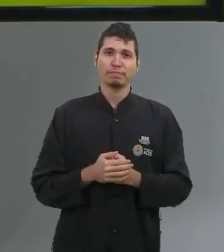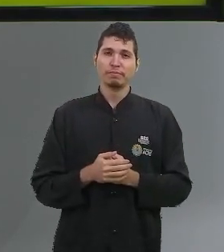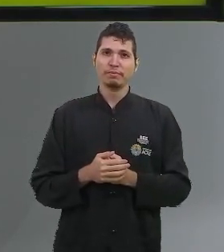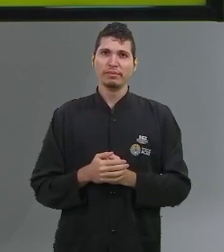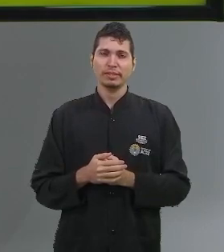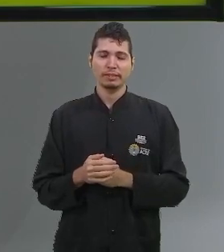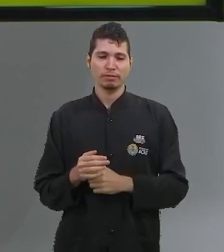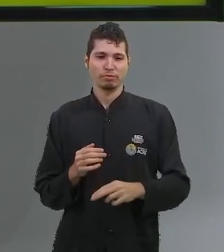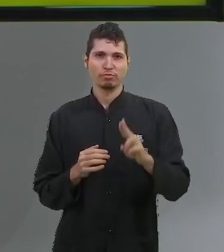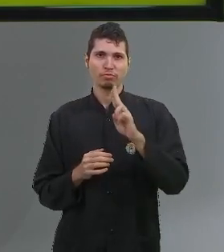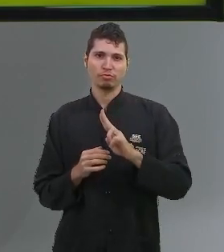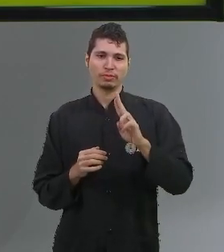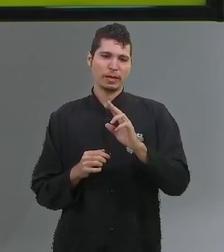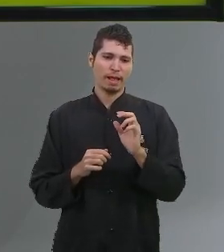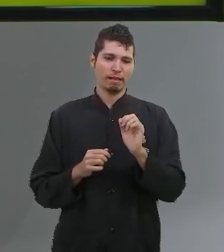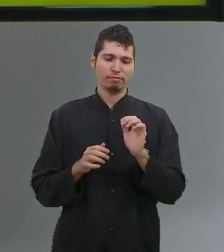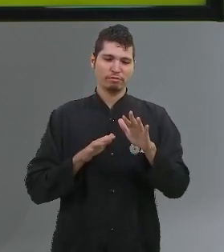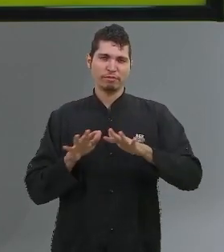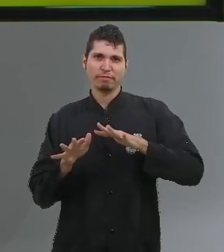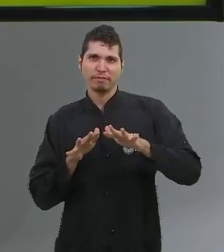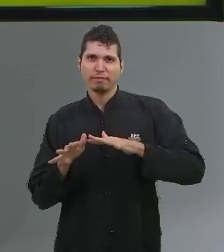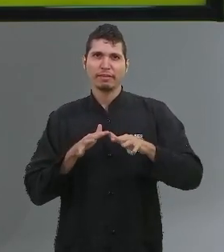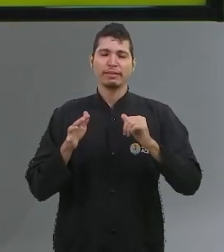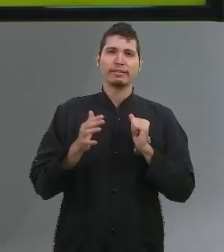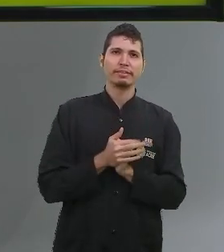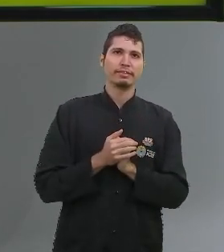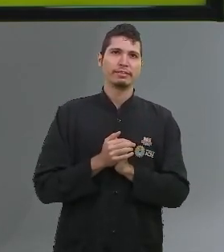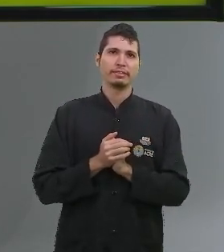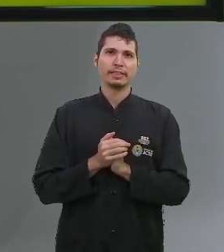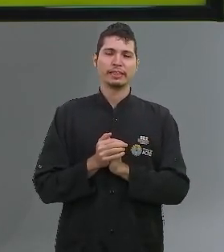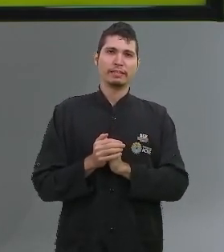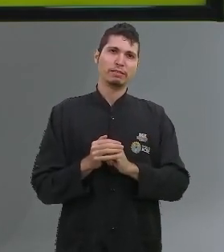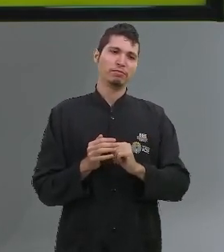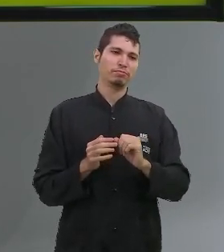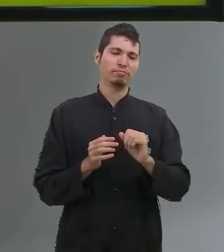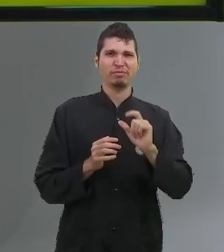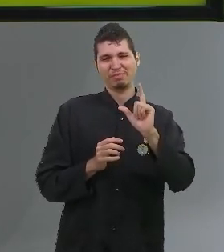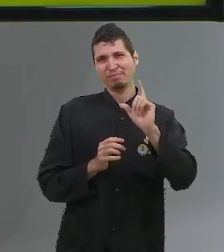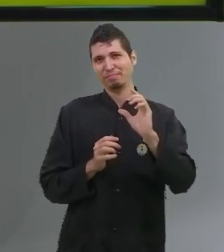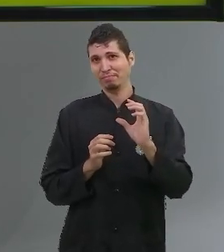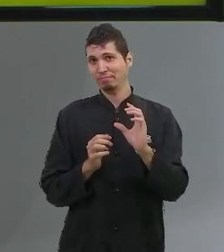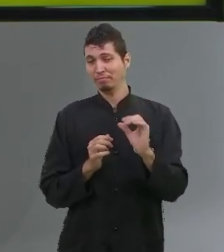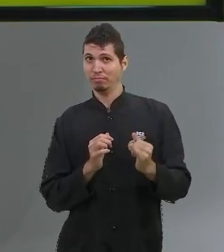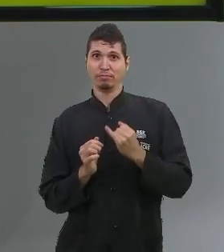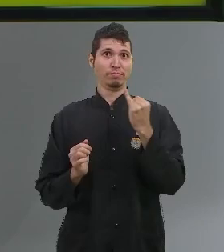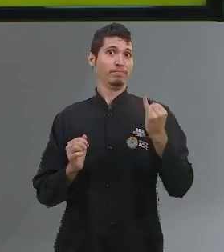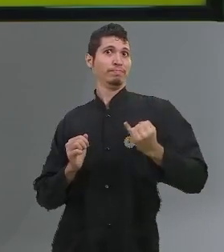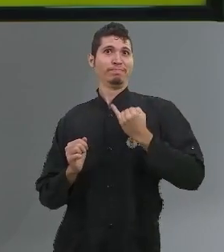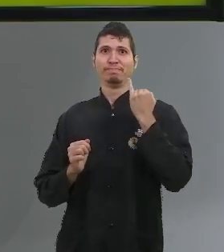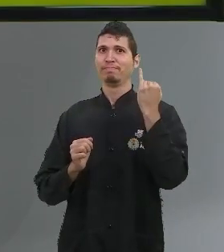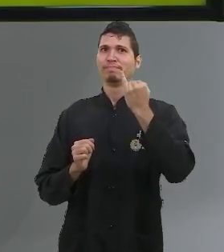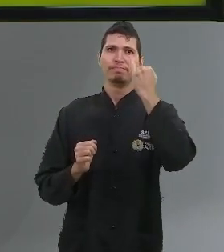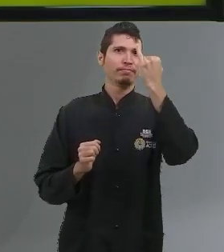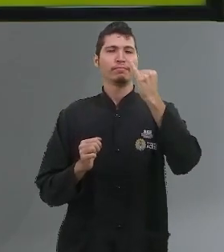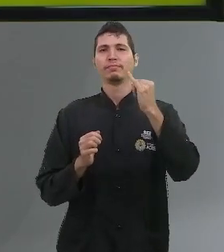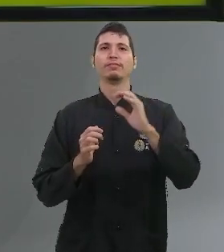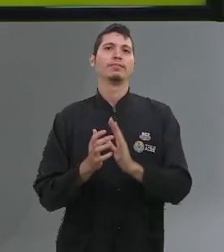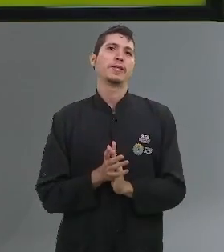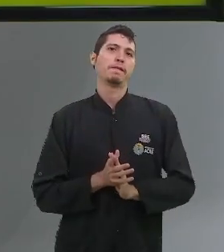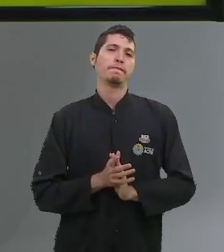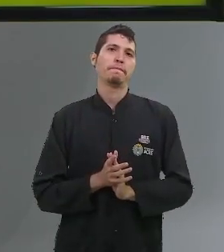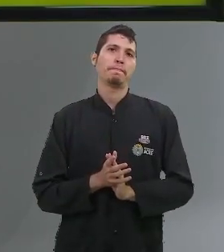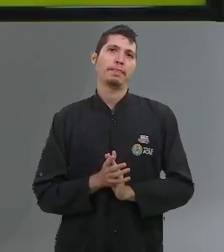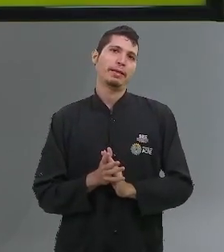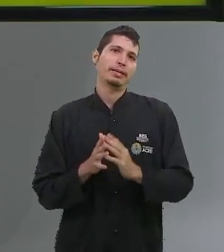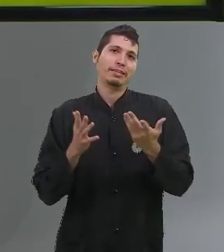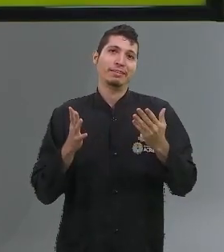atividade que não era nem urgente, nem importante, não tinha uma necessidade, e a gente gastou muito tempo com algo que era irrelevante, que a gente podia talvez